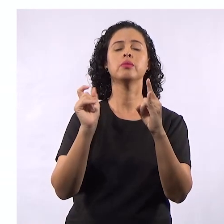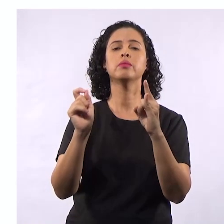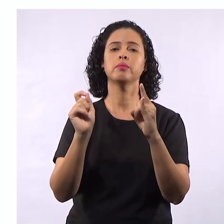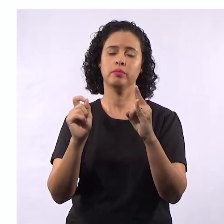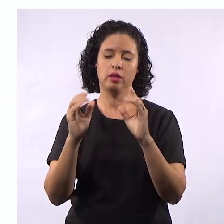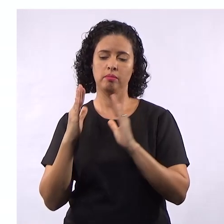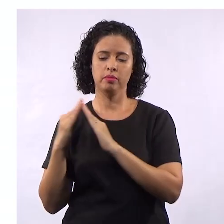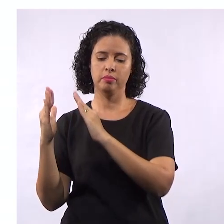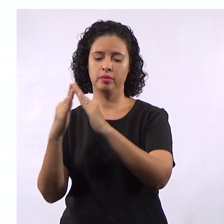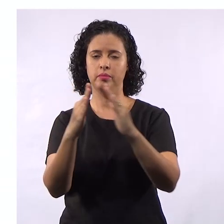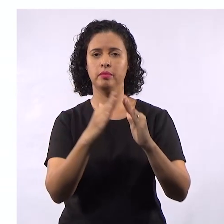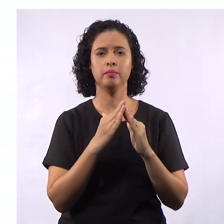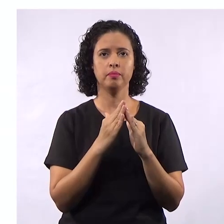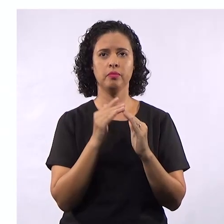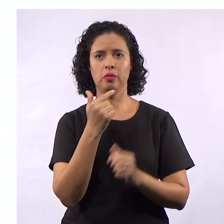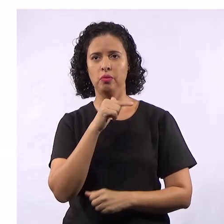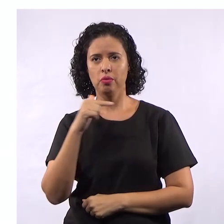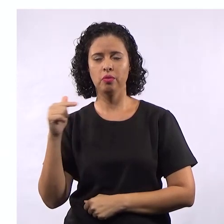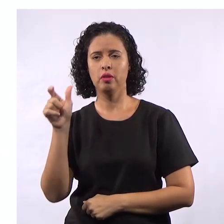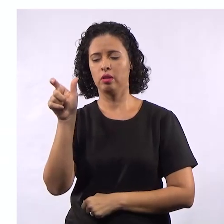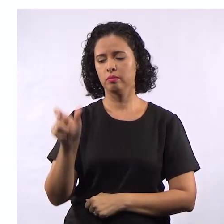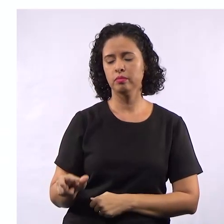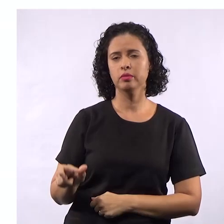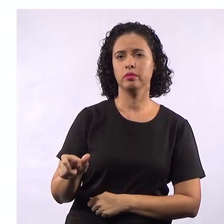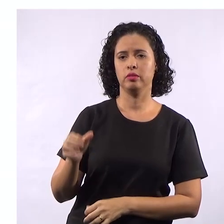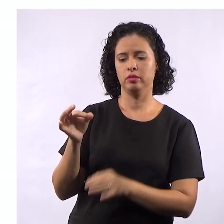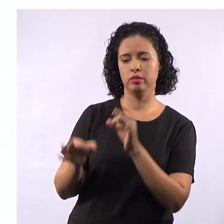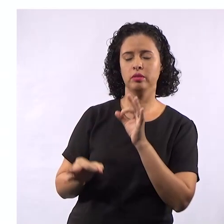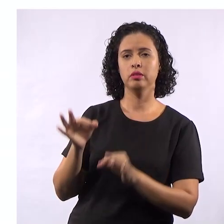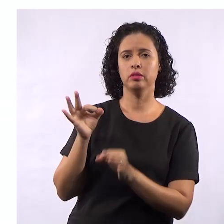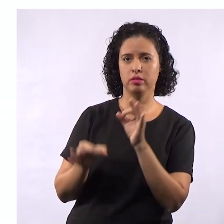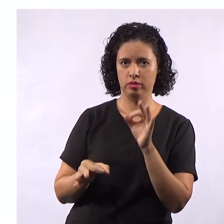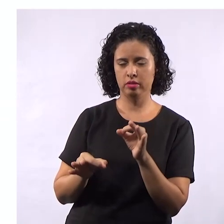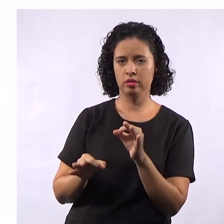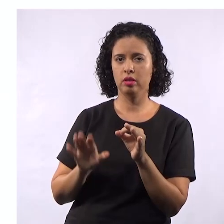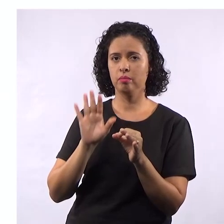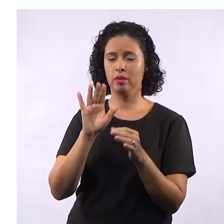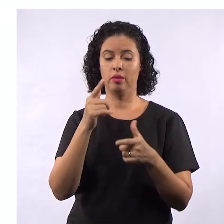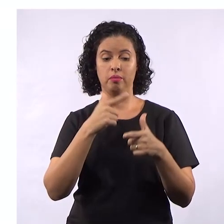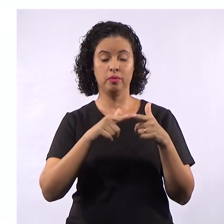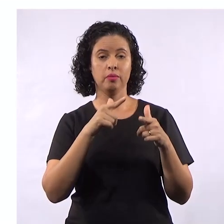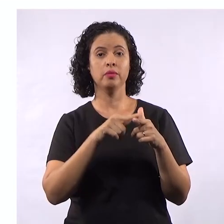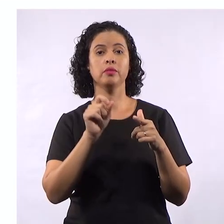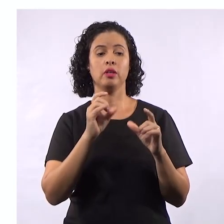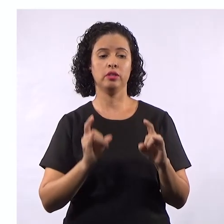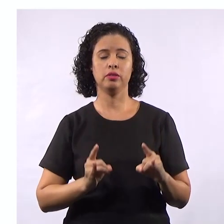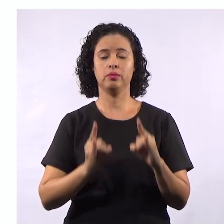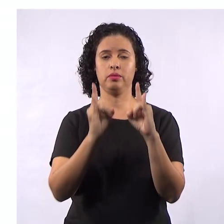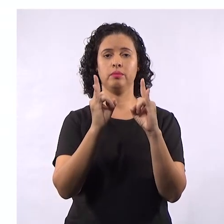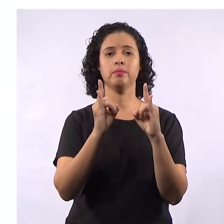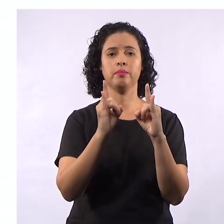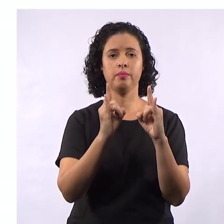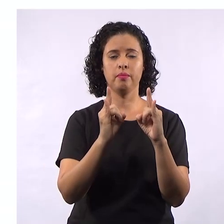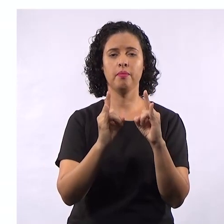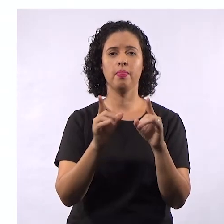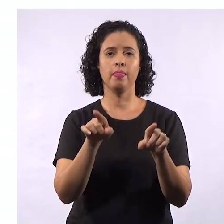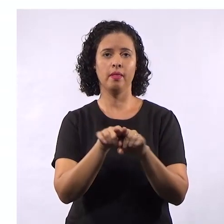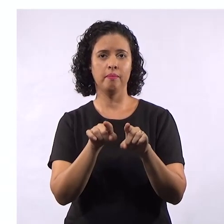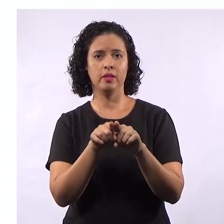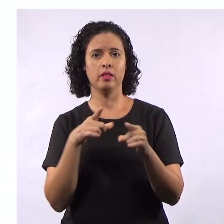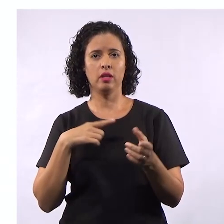ali e aqui na próxima tela outros. Nós temos aqui a massa falida, né? Que o nome é dado ao conjunto de